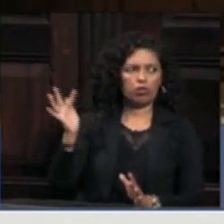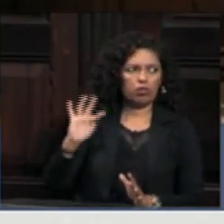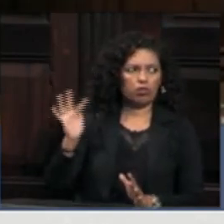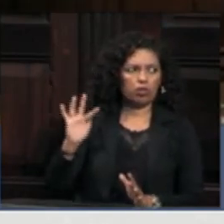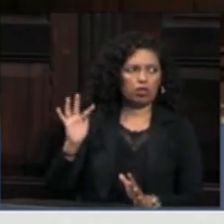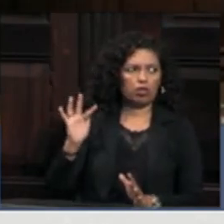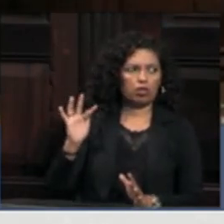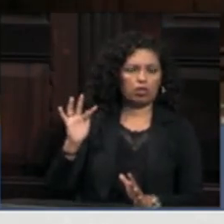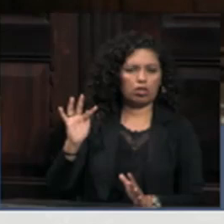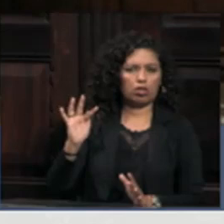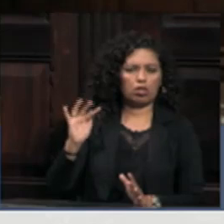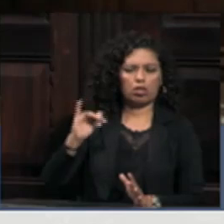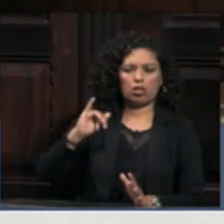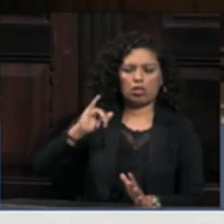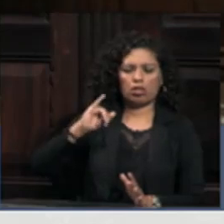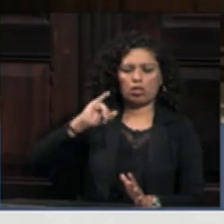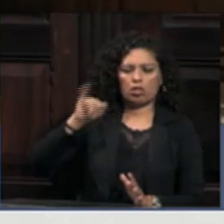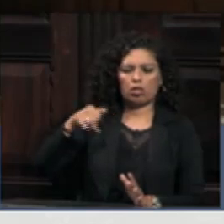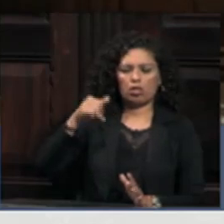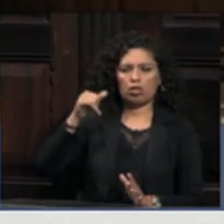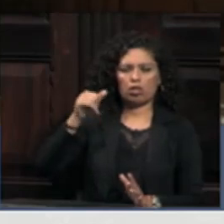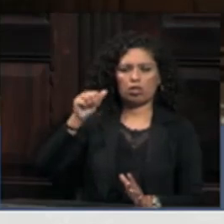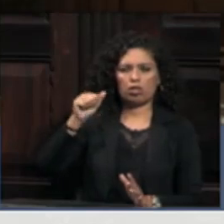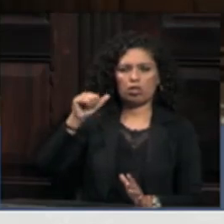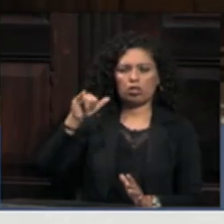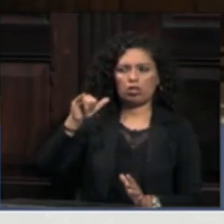Escolheram acreditando na mudança,